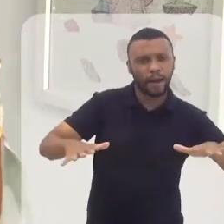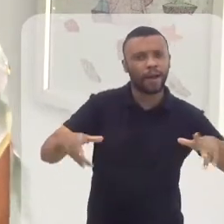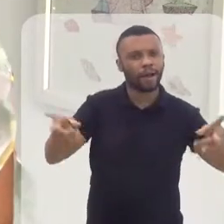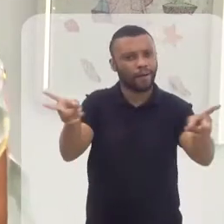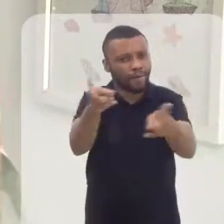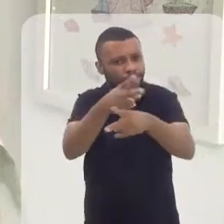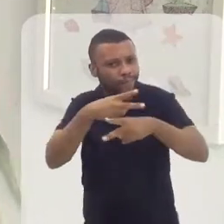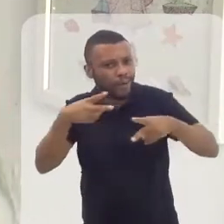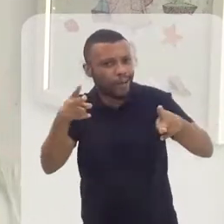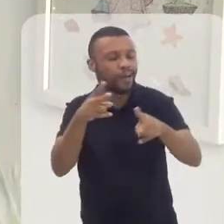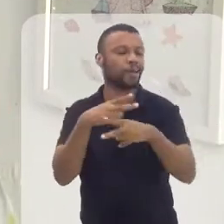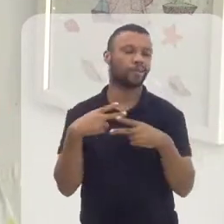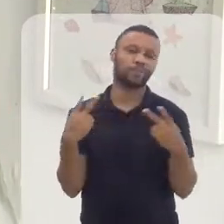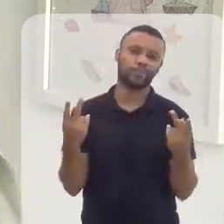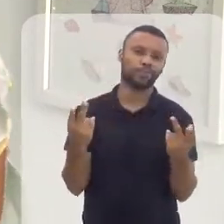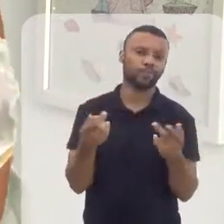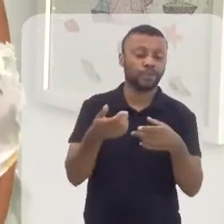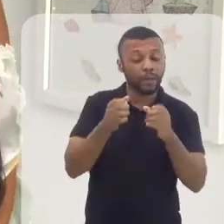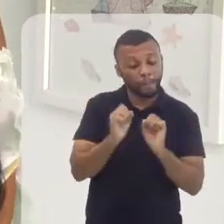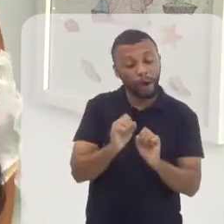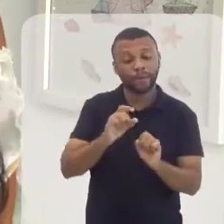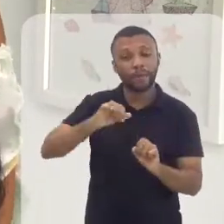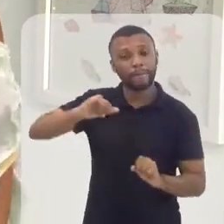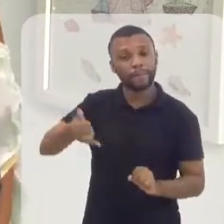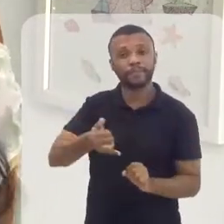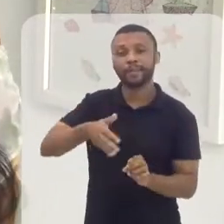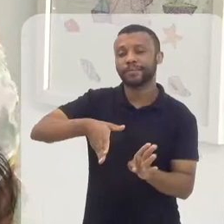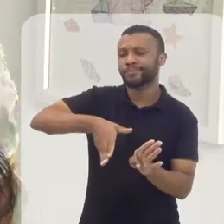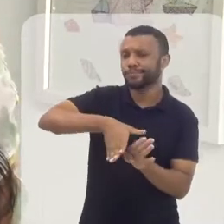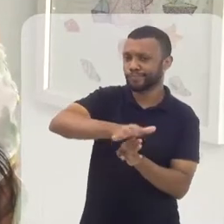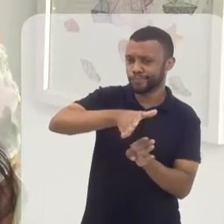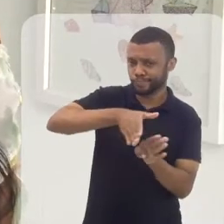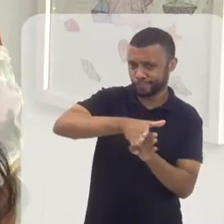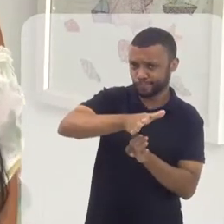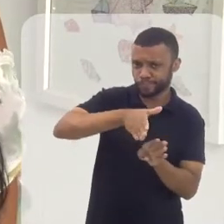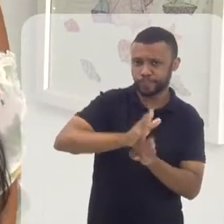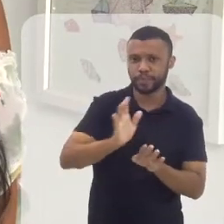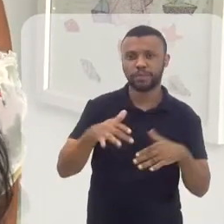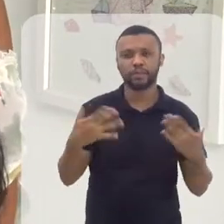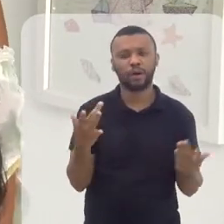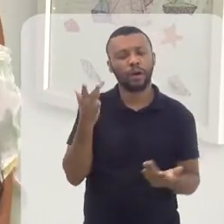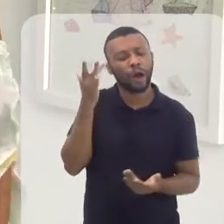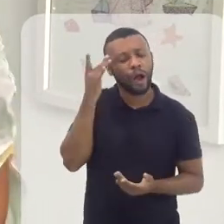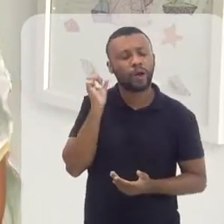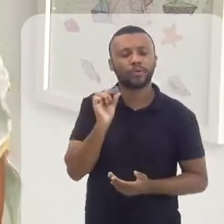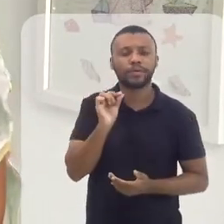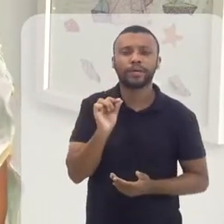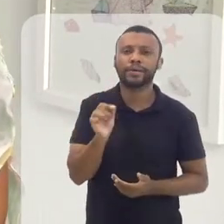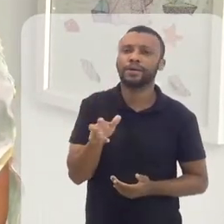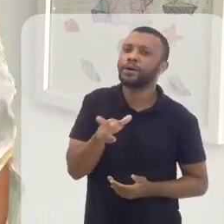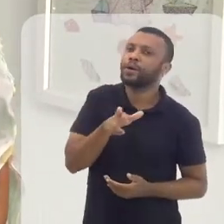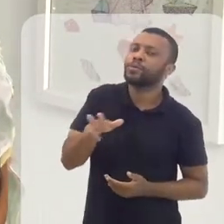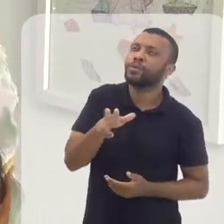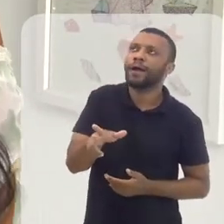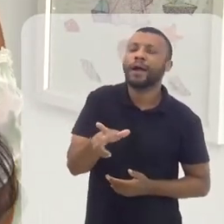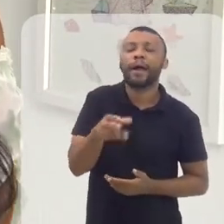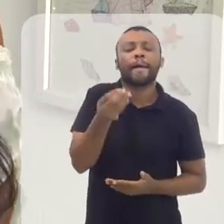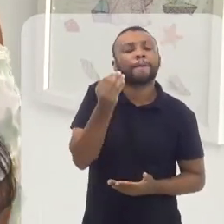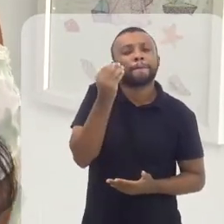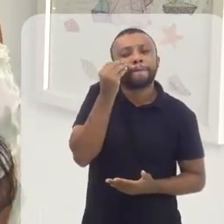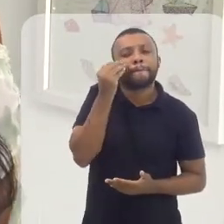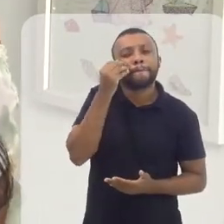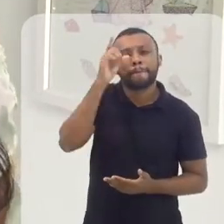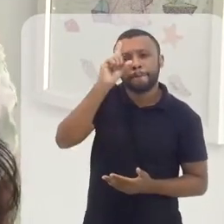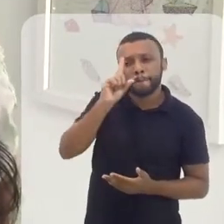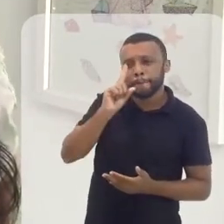a pedra, forças da natureza, né, você pode aconselhar. Tá? Então, eu acho que não é